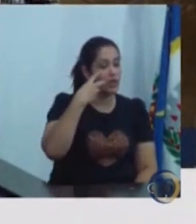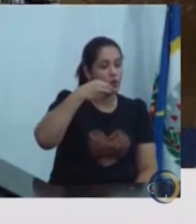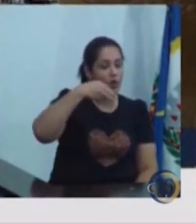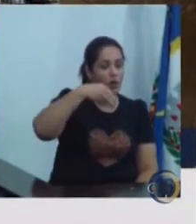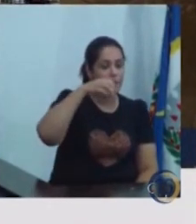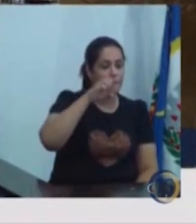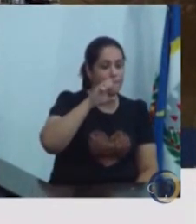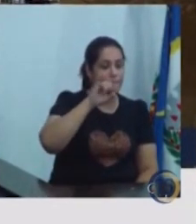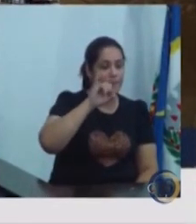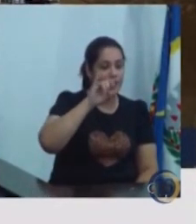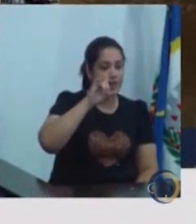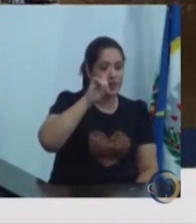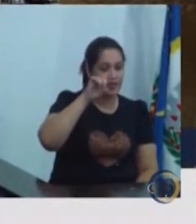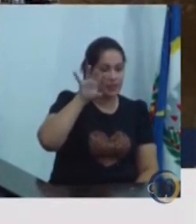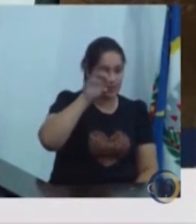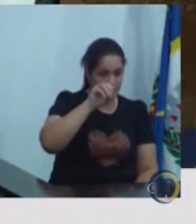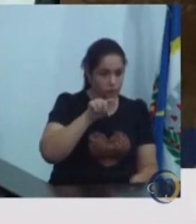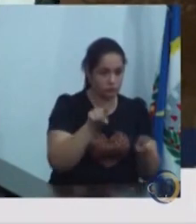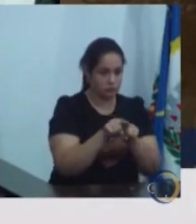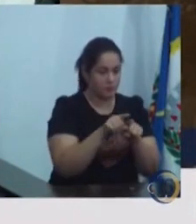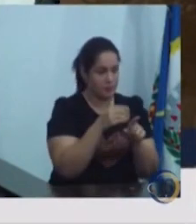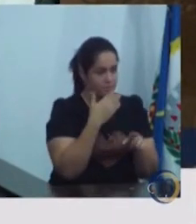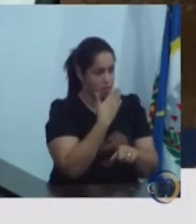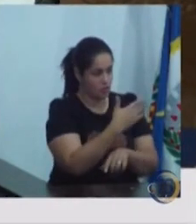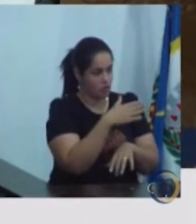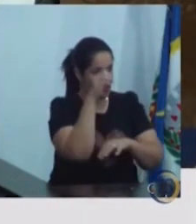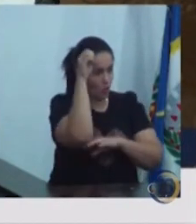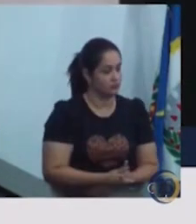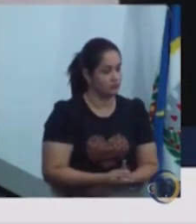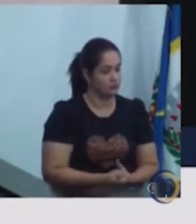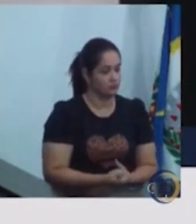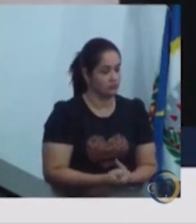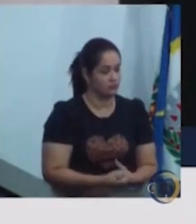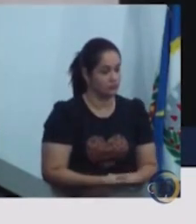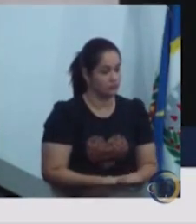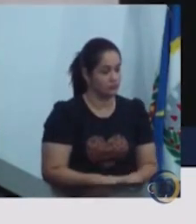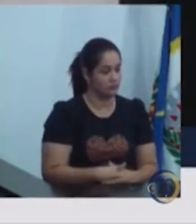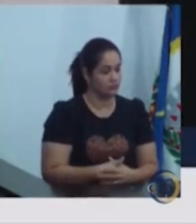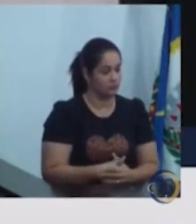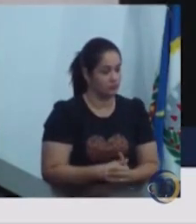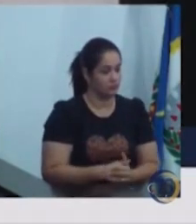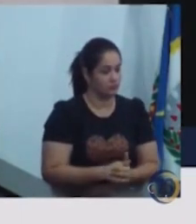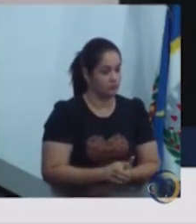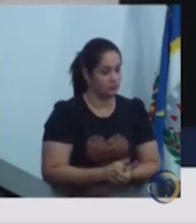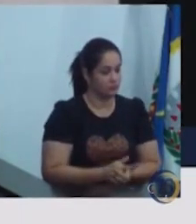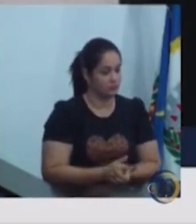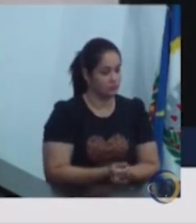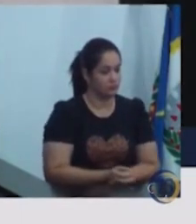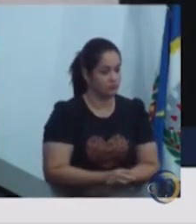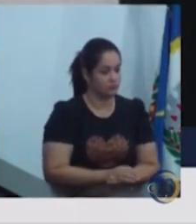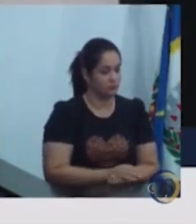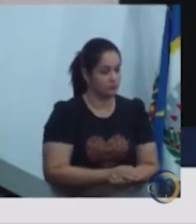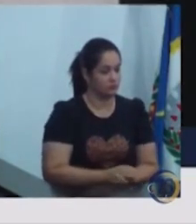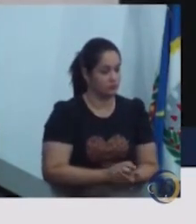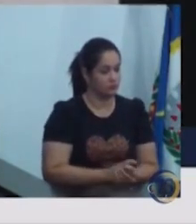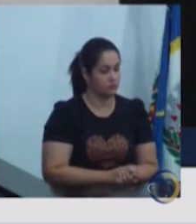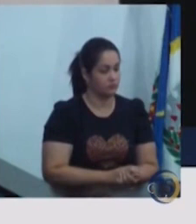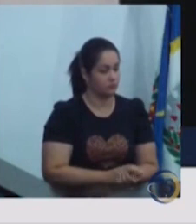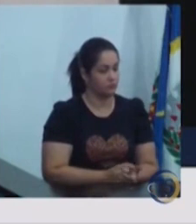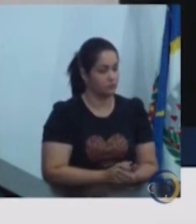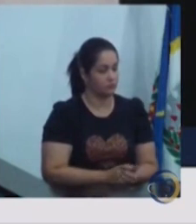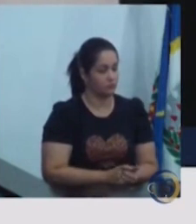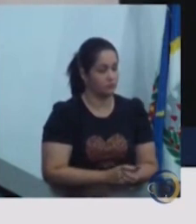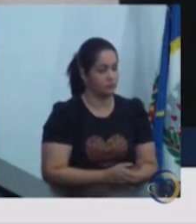a iluminação também nos arredores da Arena Plínio Marim. Tivemos aqui, como eu disse, semana passada, na